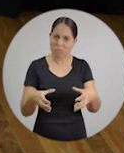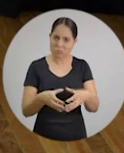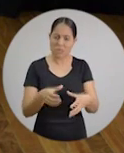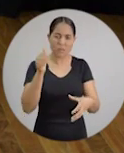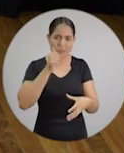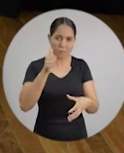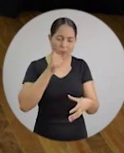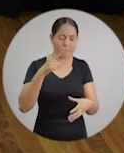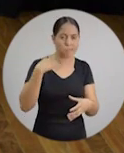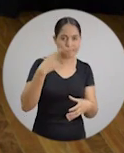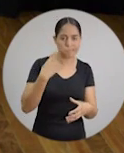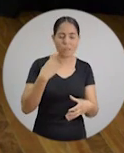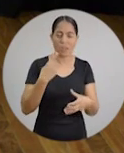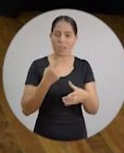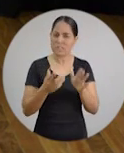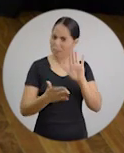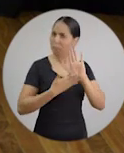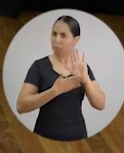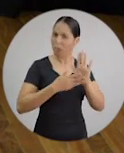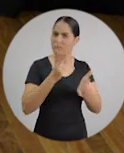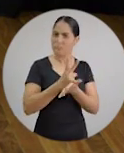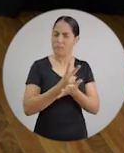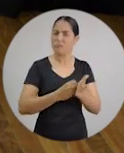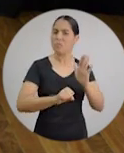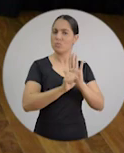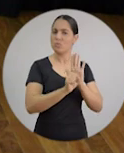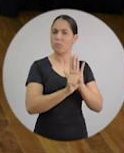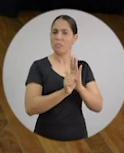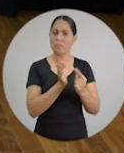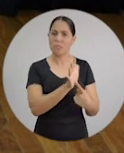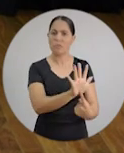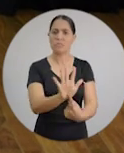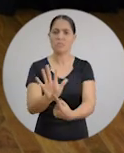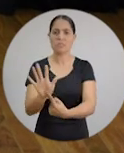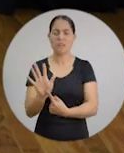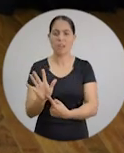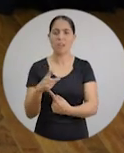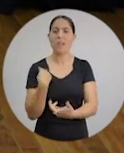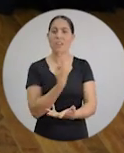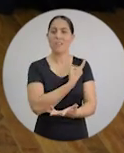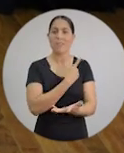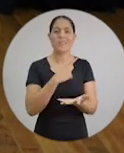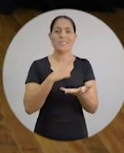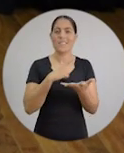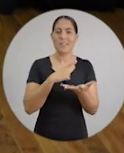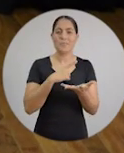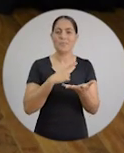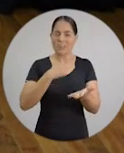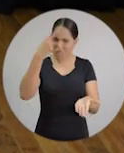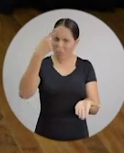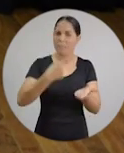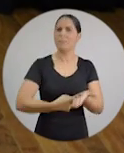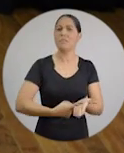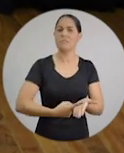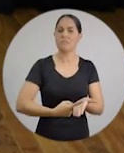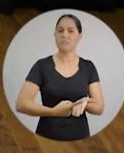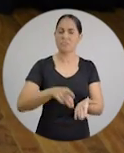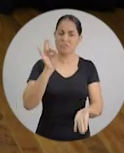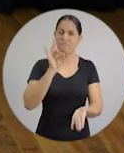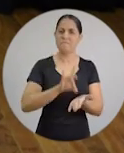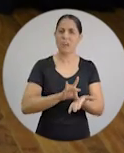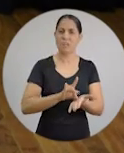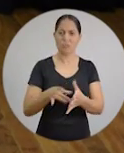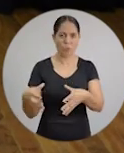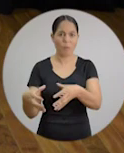essa proposta, né, de súmula, justamente para a gente trazer o comprometimento, o